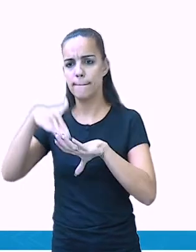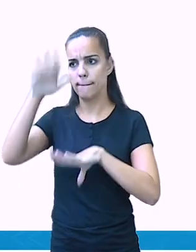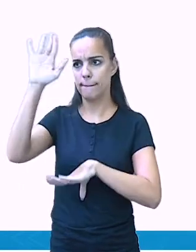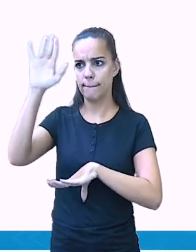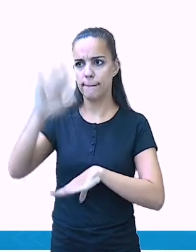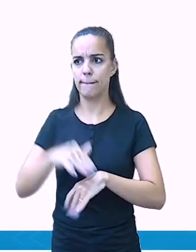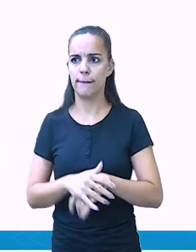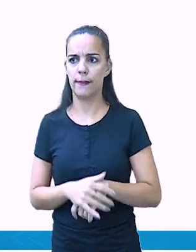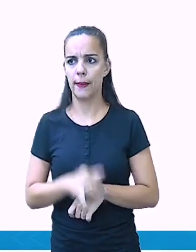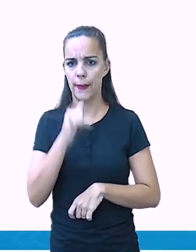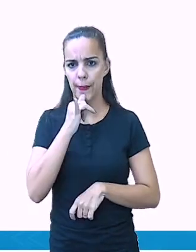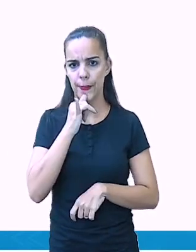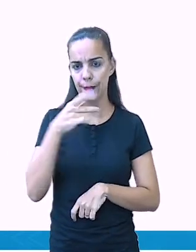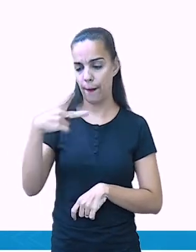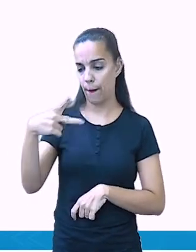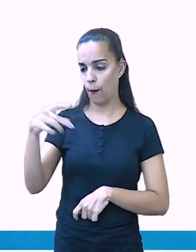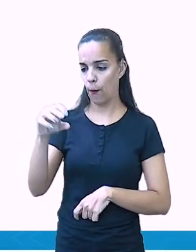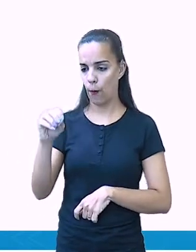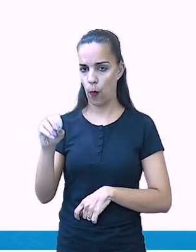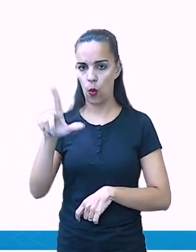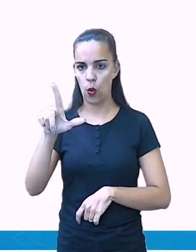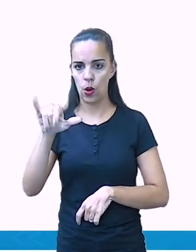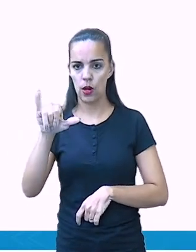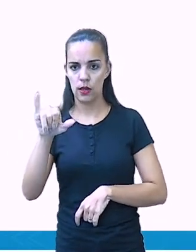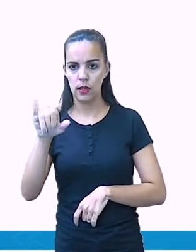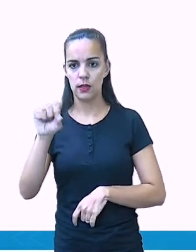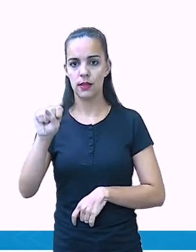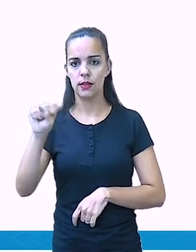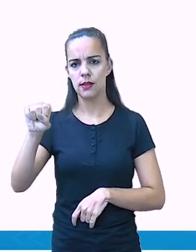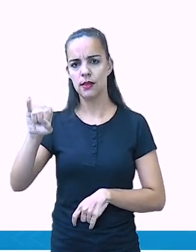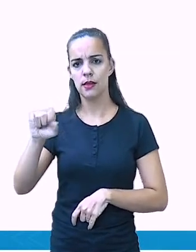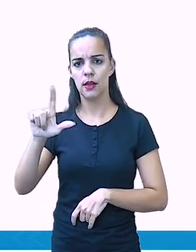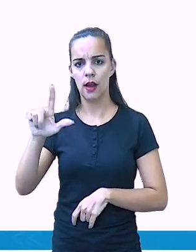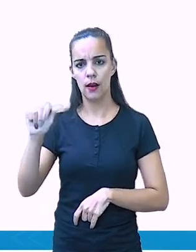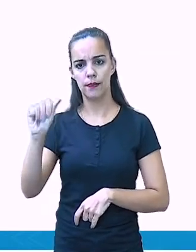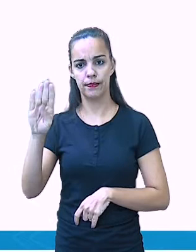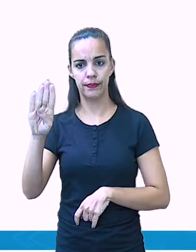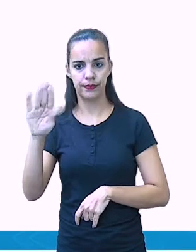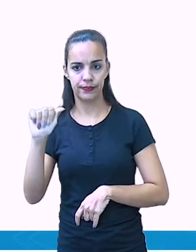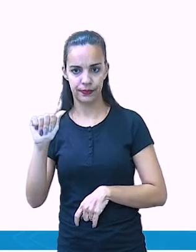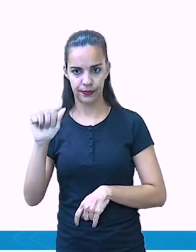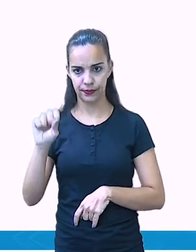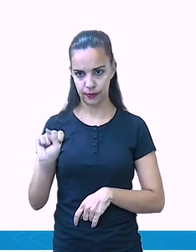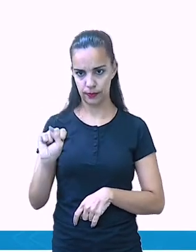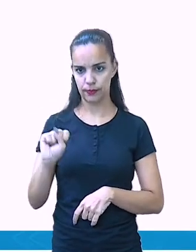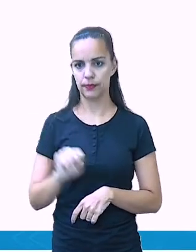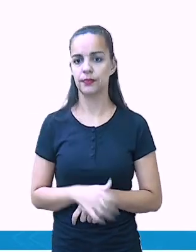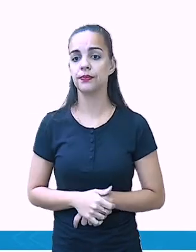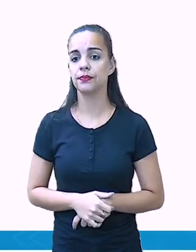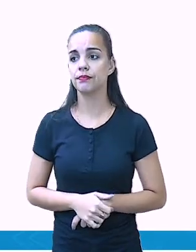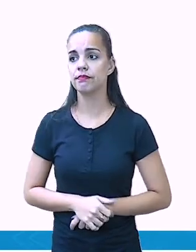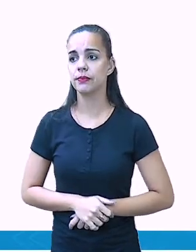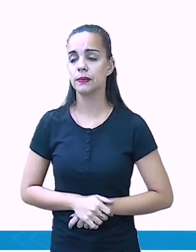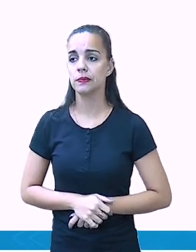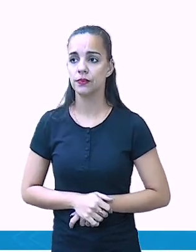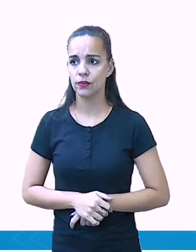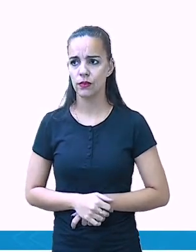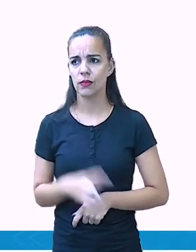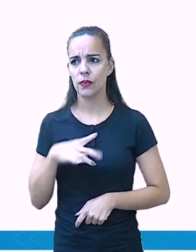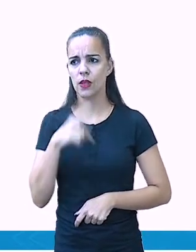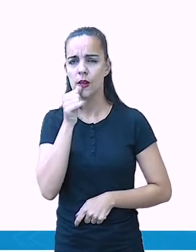As polissílabas. As polissílabas, elas são caracterizadas por número de sílabas